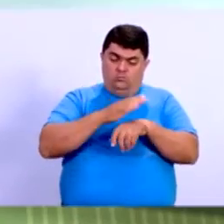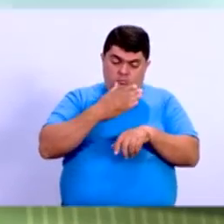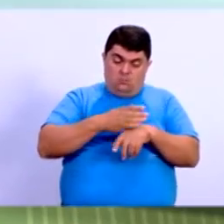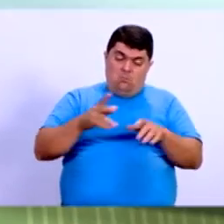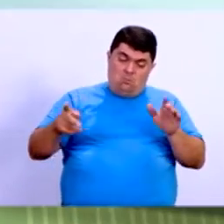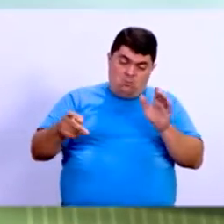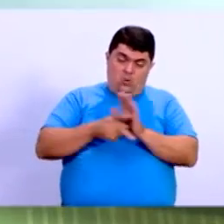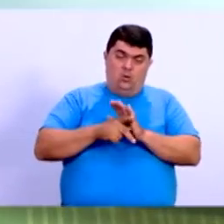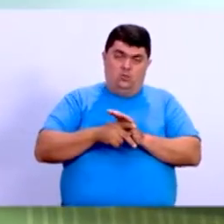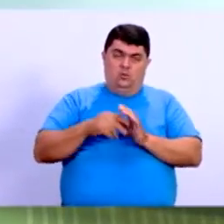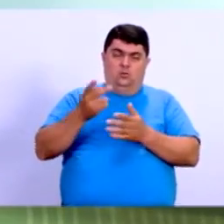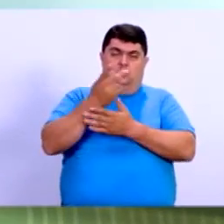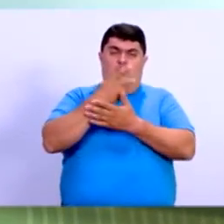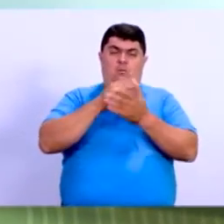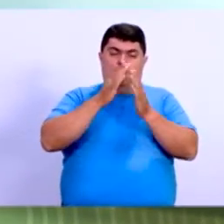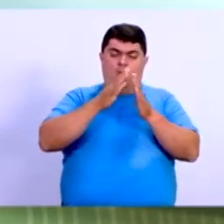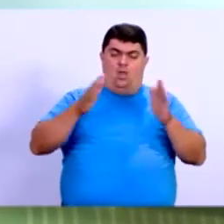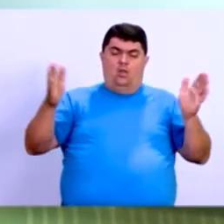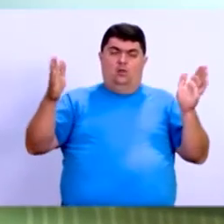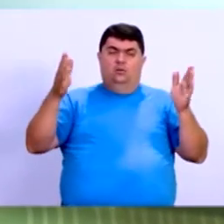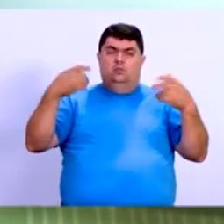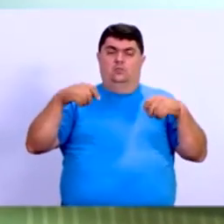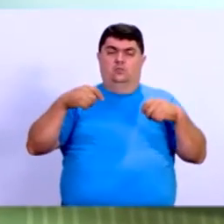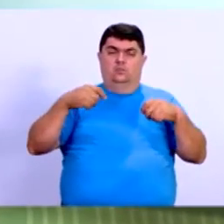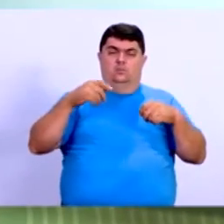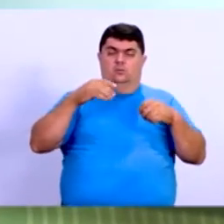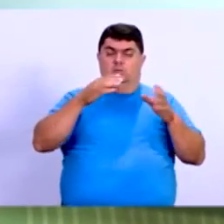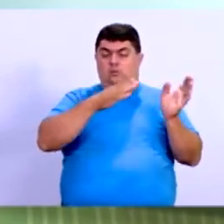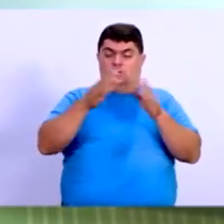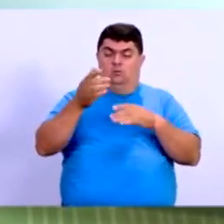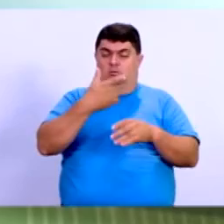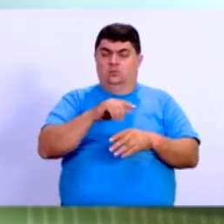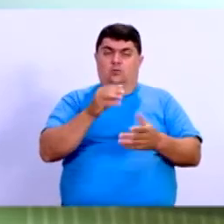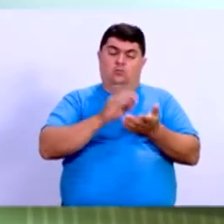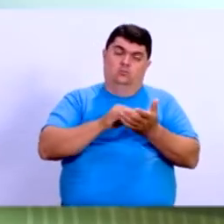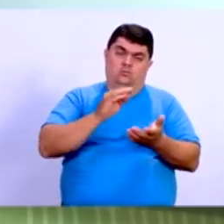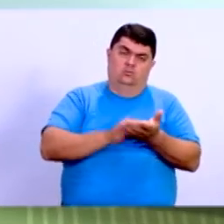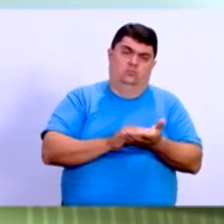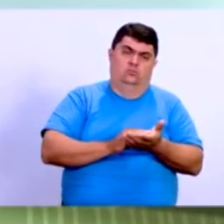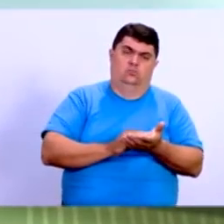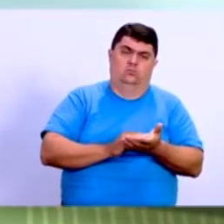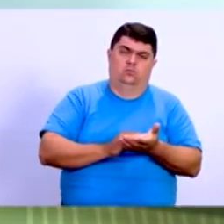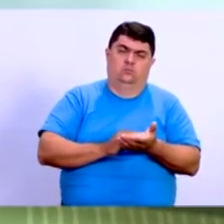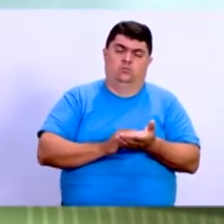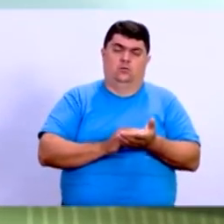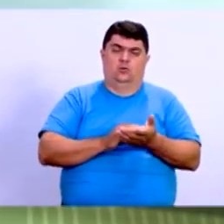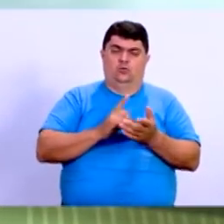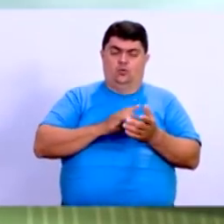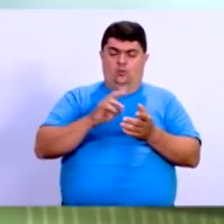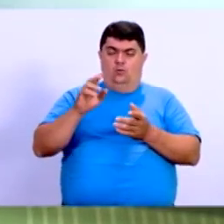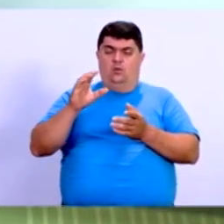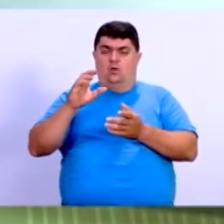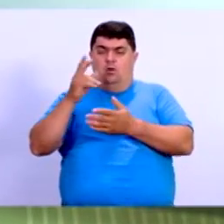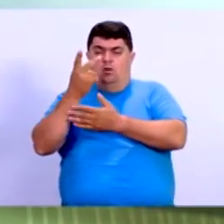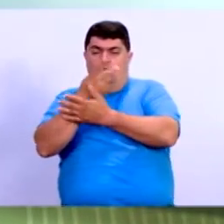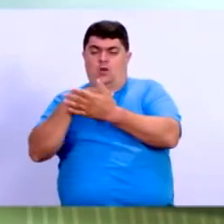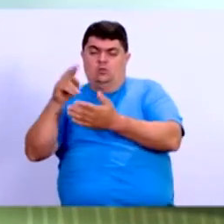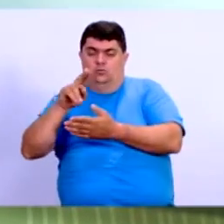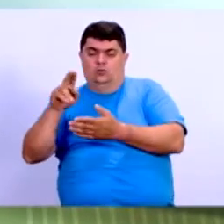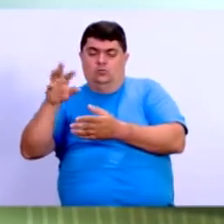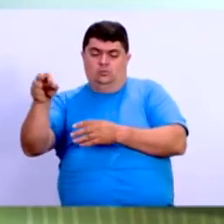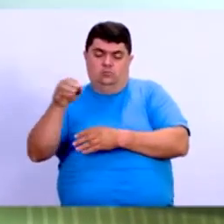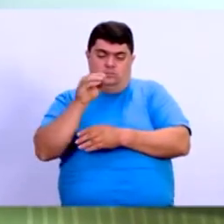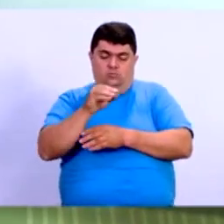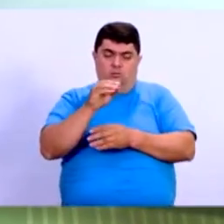diagrama grandão de caso de uso, ele não tem diagrama de sequência. Eu posso fazer diagrama de sequência dos diagramas de caso de uso pequenos que eu fizer.